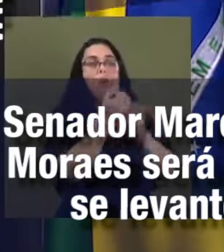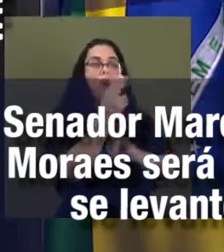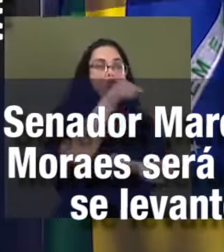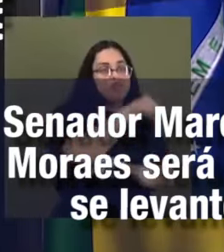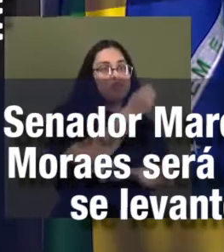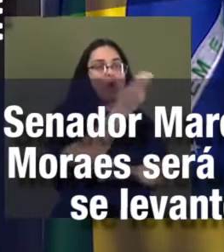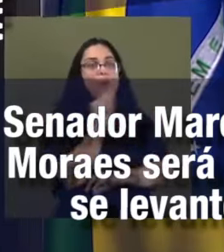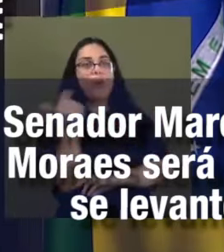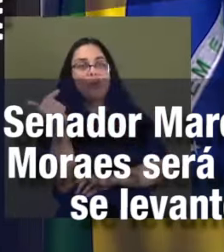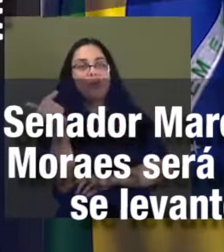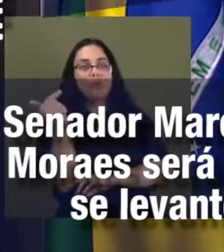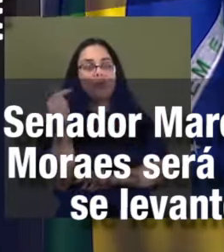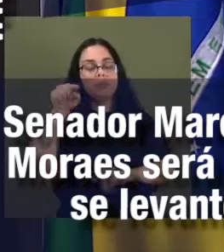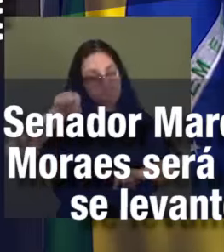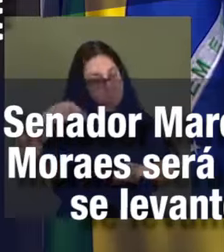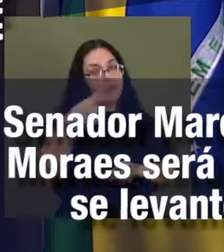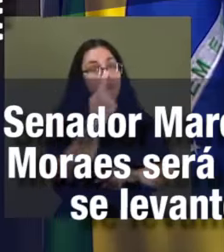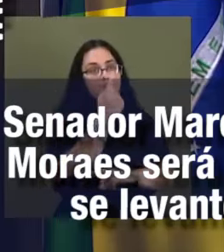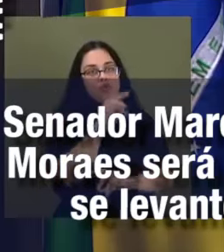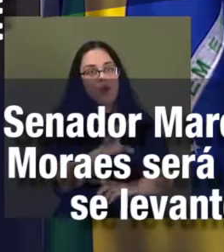outra. Então,